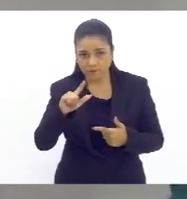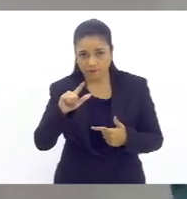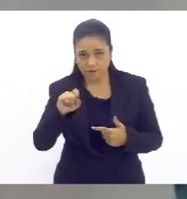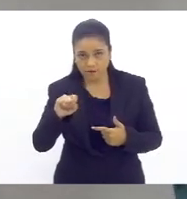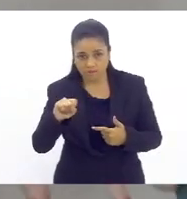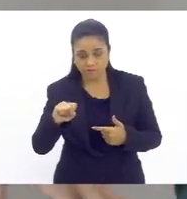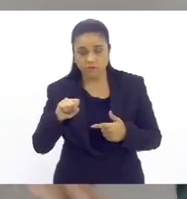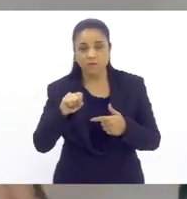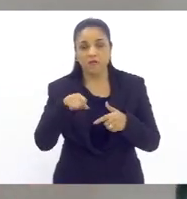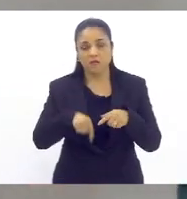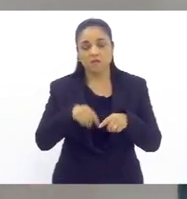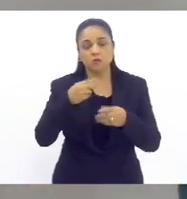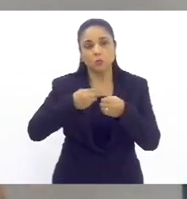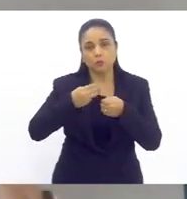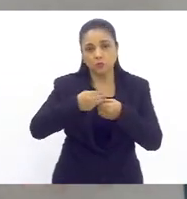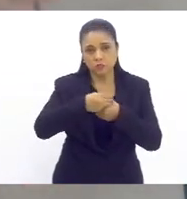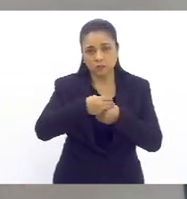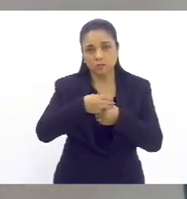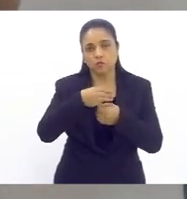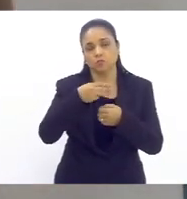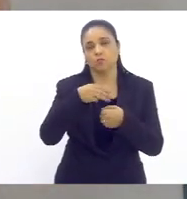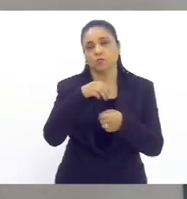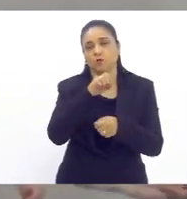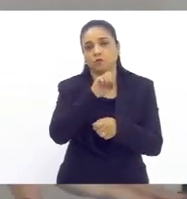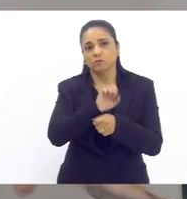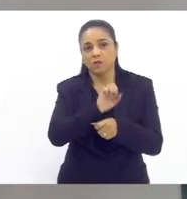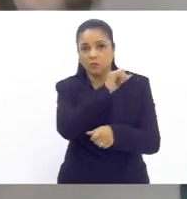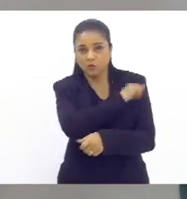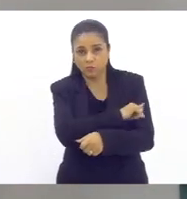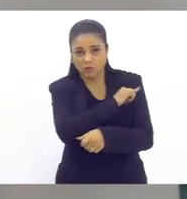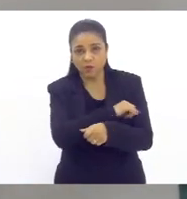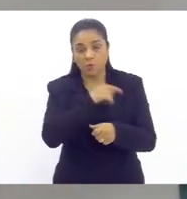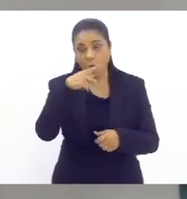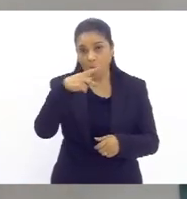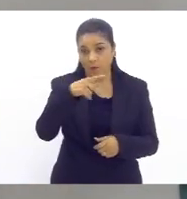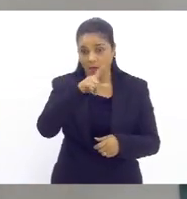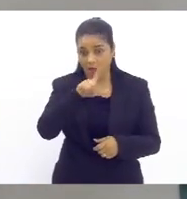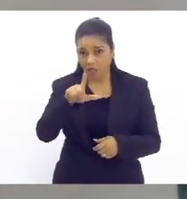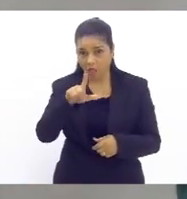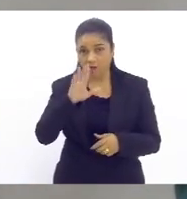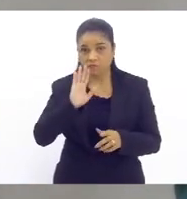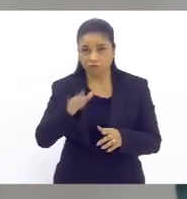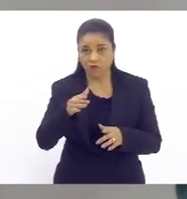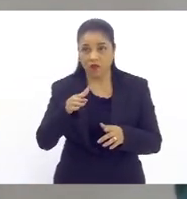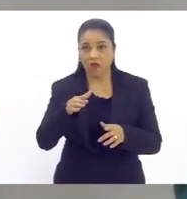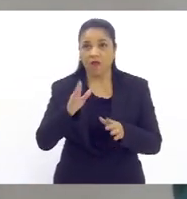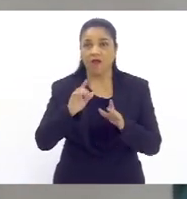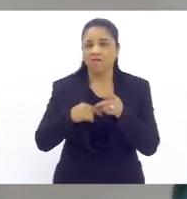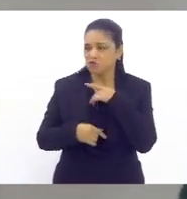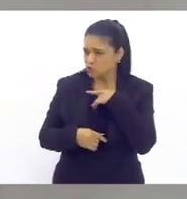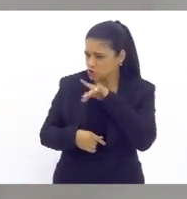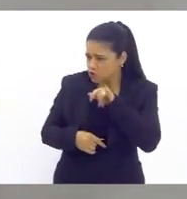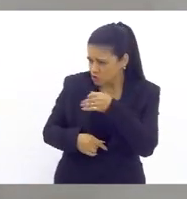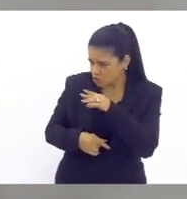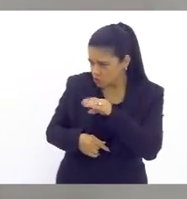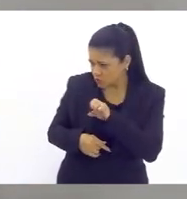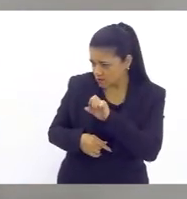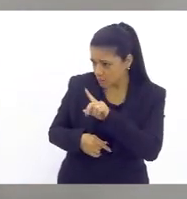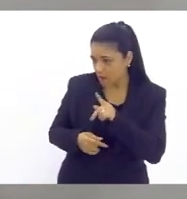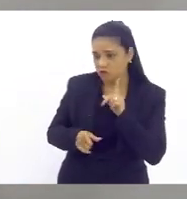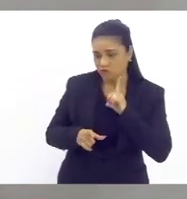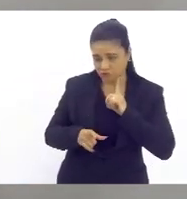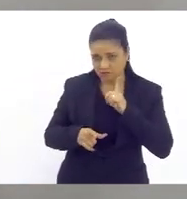mas o meu o meu PL já foi correram na minha frente porque já tinha um PL da direita não sei se o Josemar sabia disso já tem um PL da